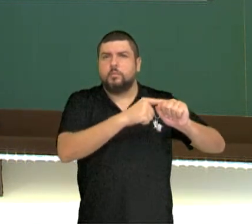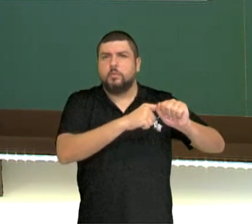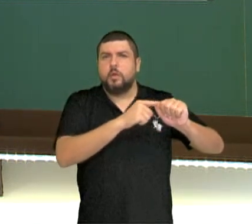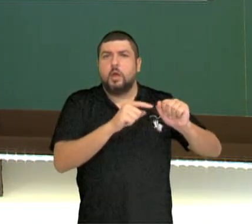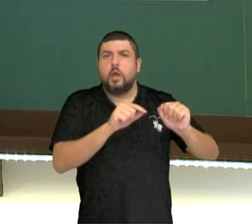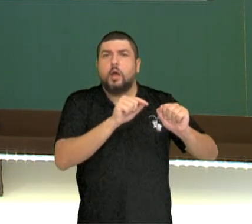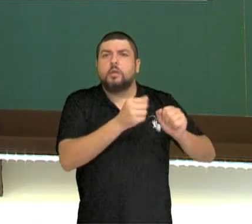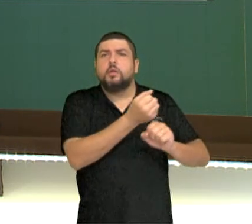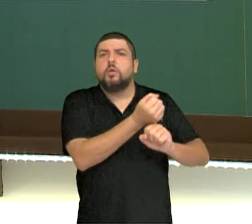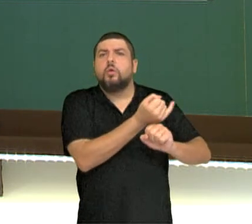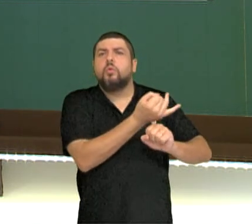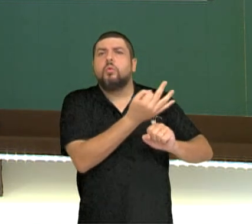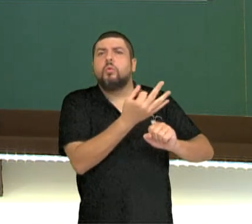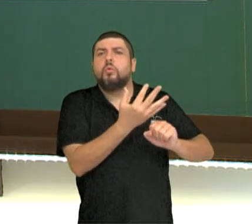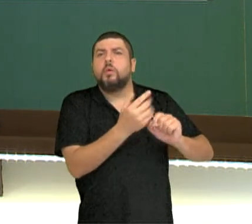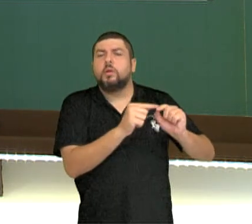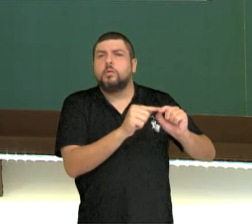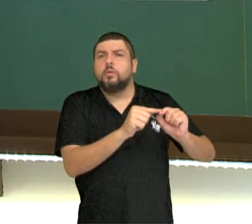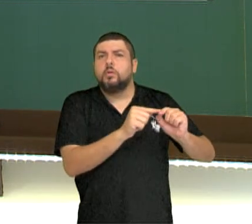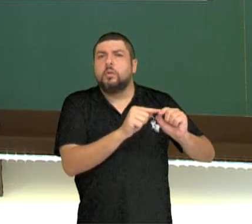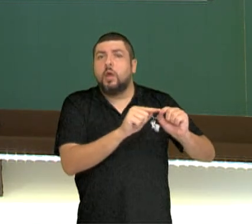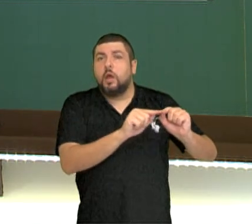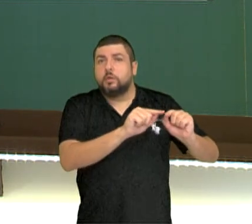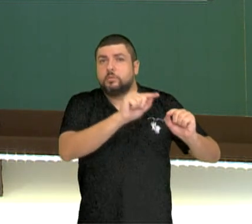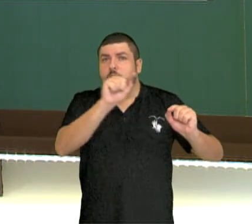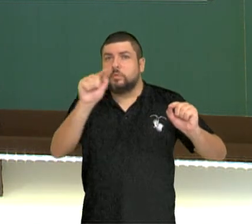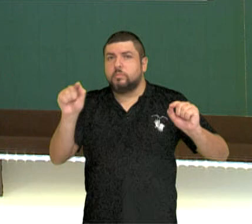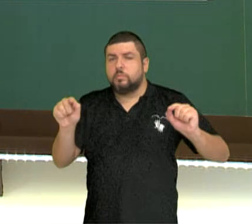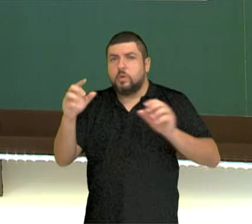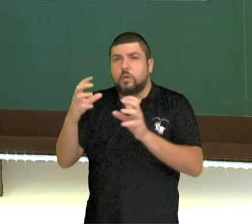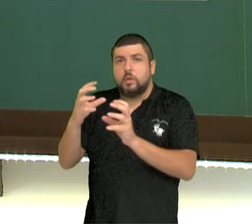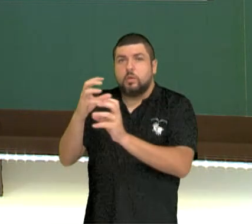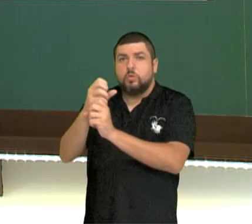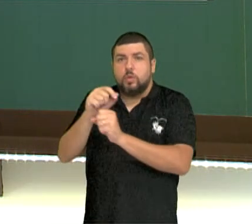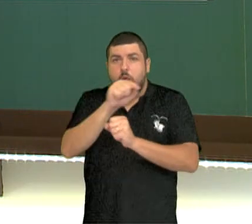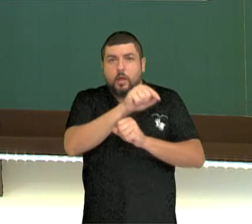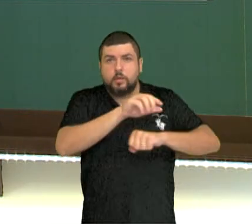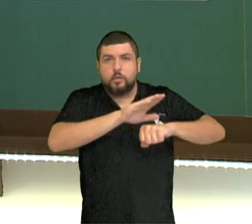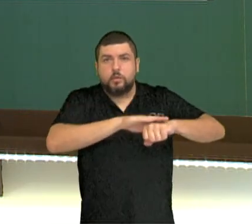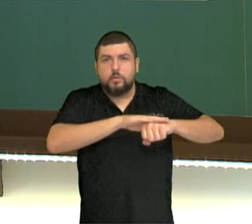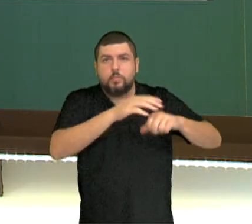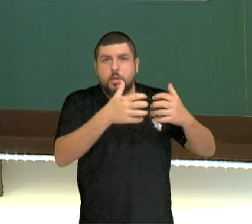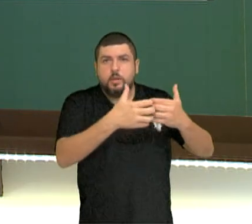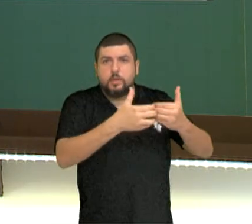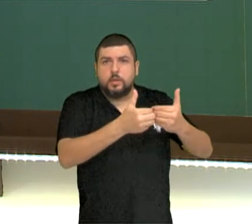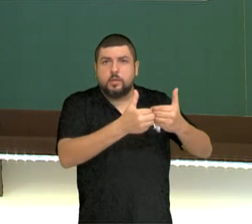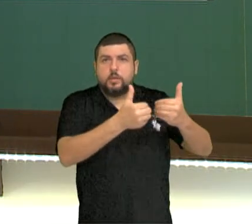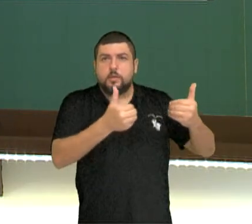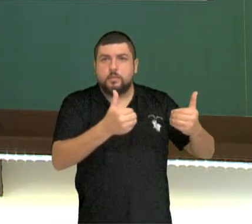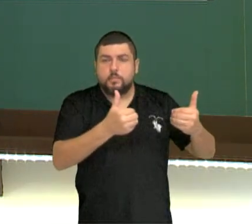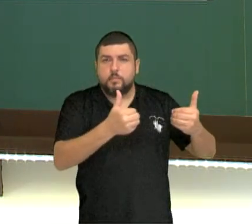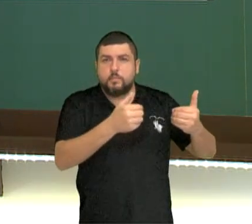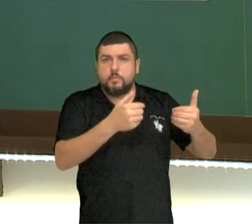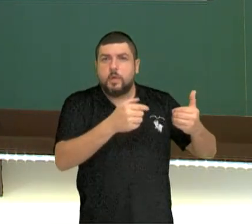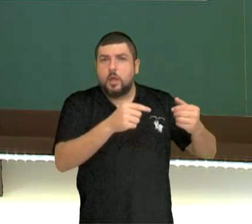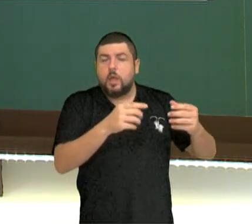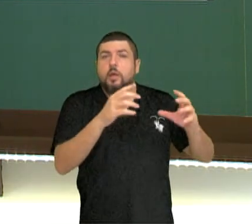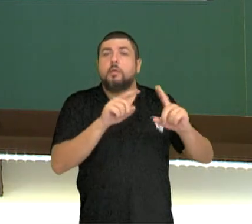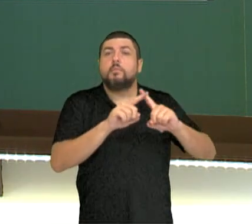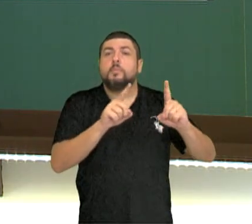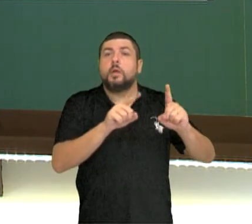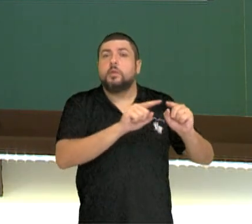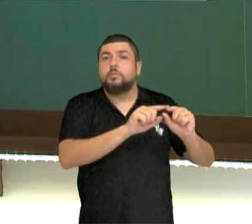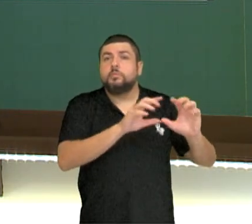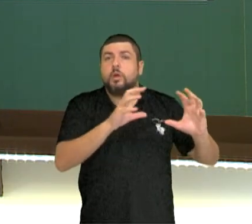a quantidade de átomos ali dos reagentes, dos elementos envolvidos, é diferente do número de